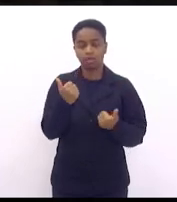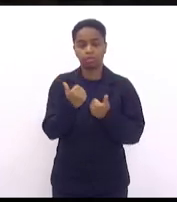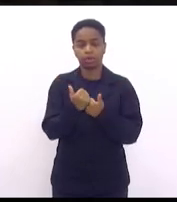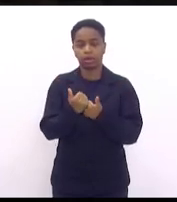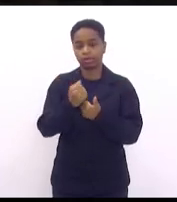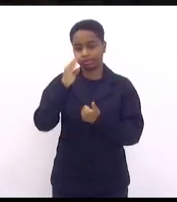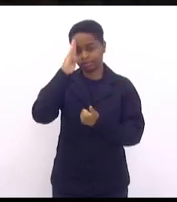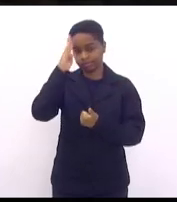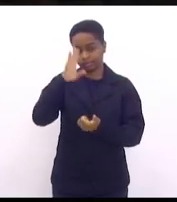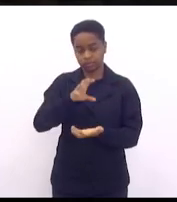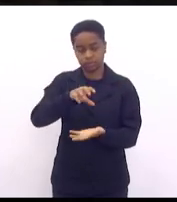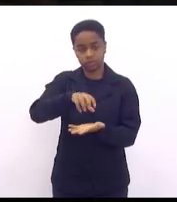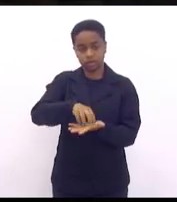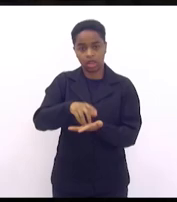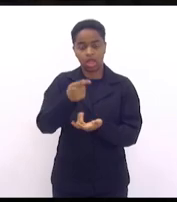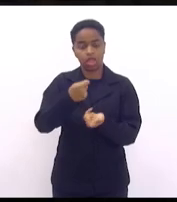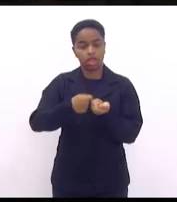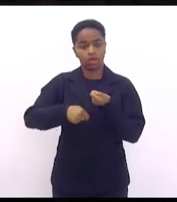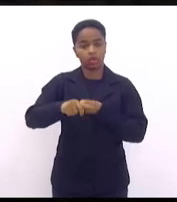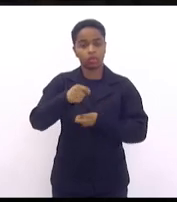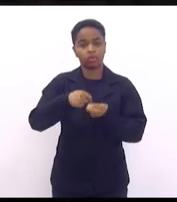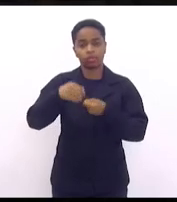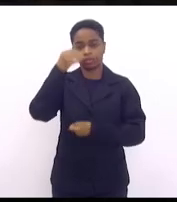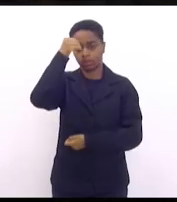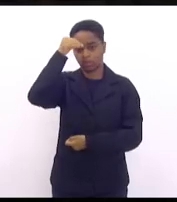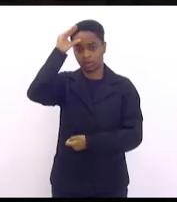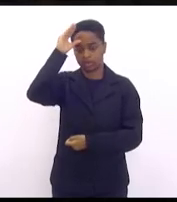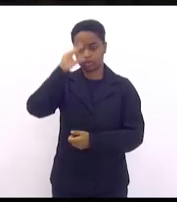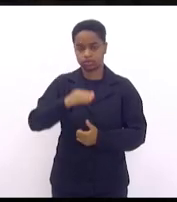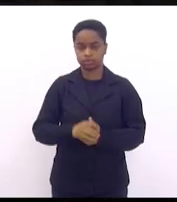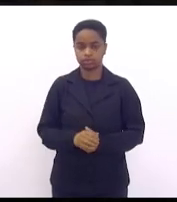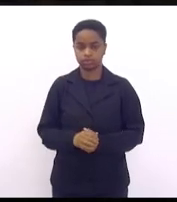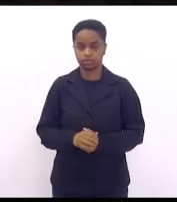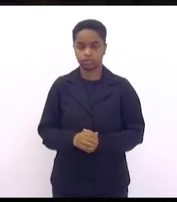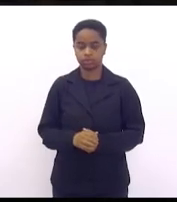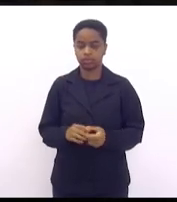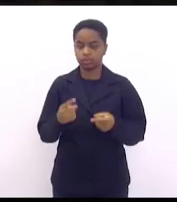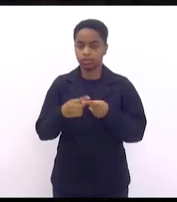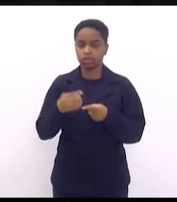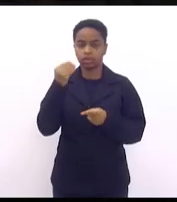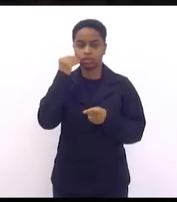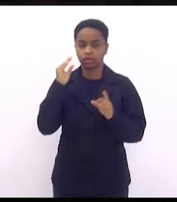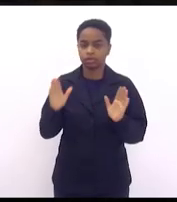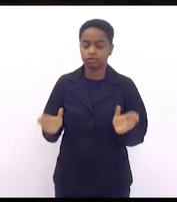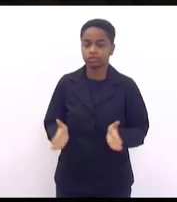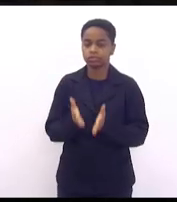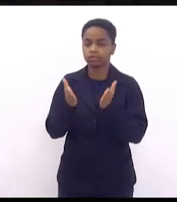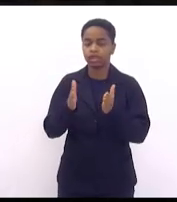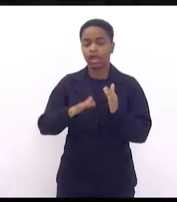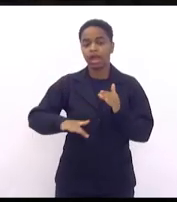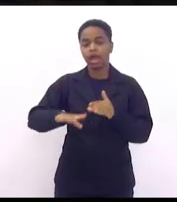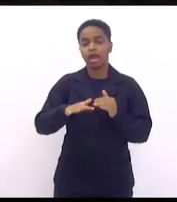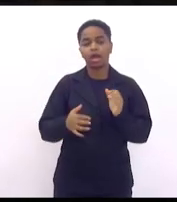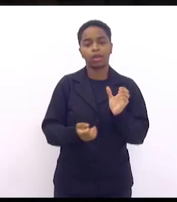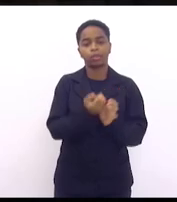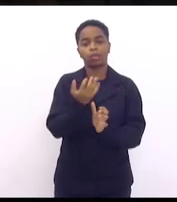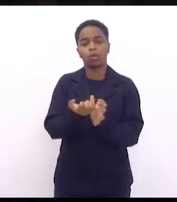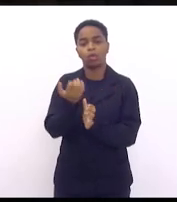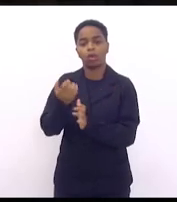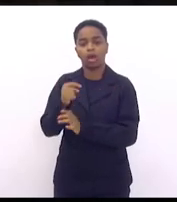setor-chave, que é a economia do conhecimento, para potencializar a base produtiva do nosso